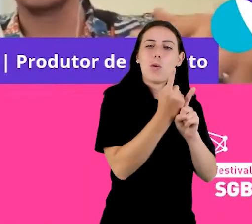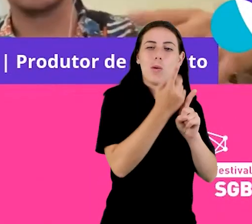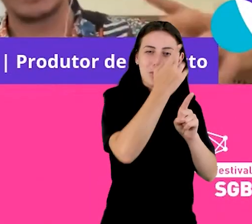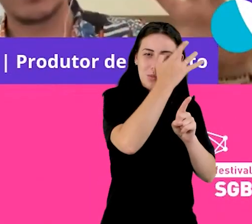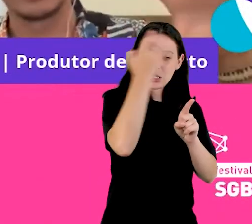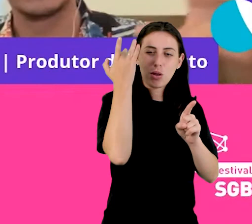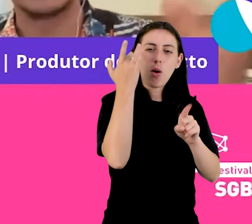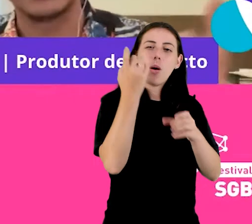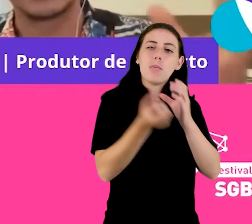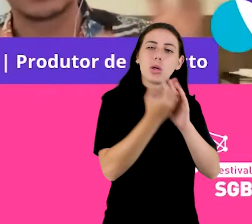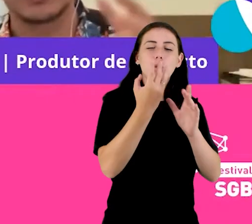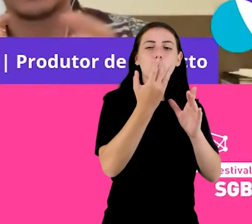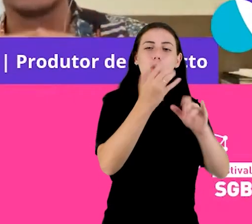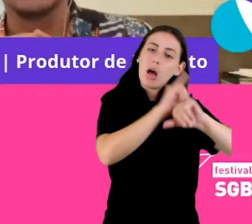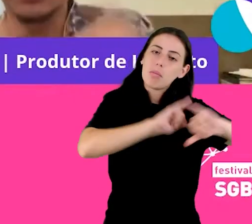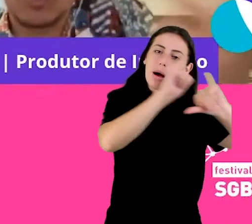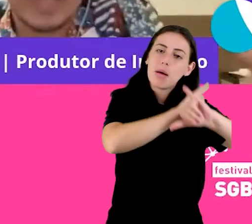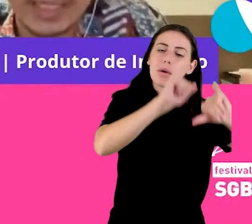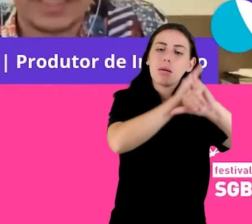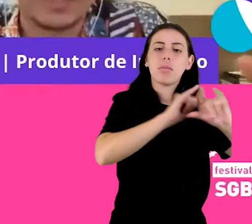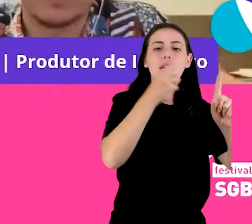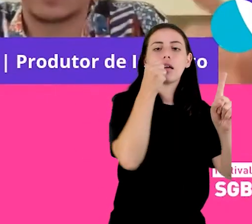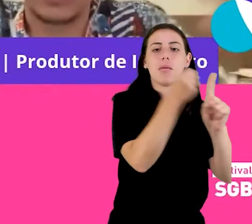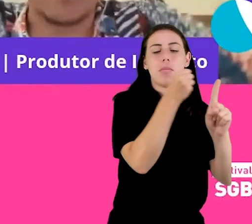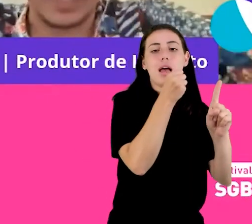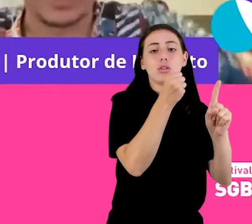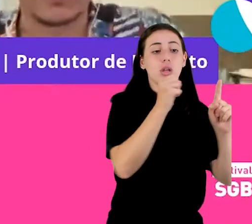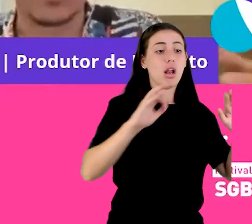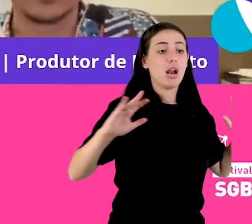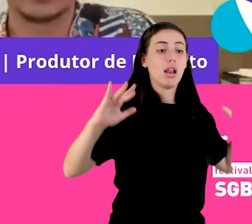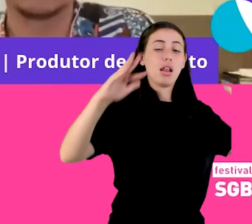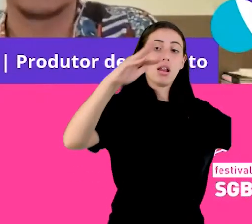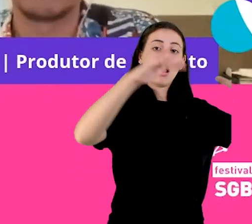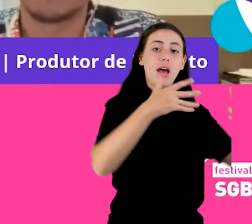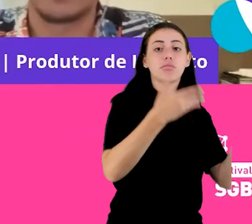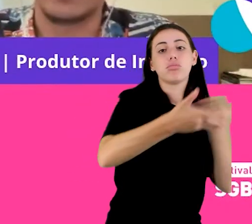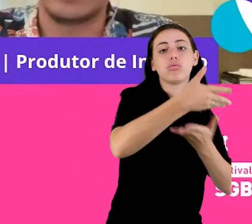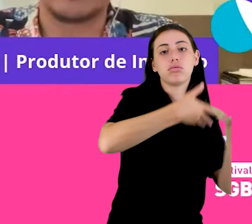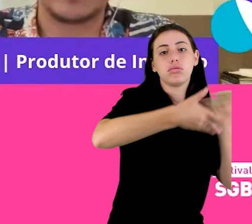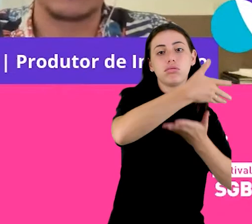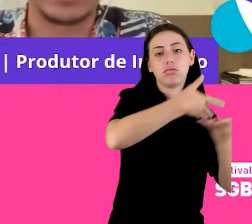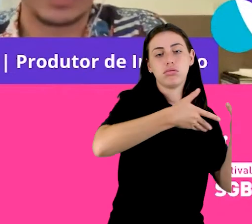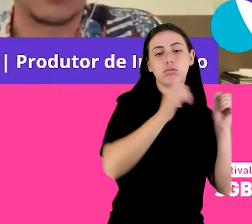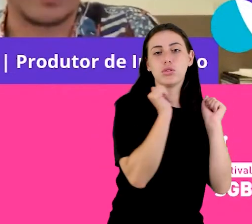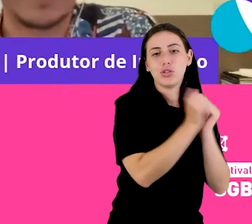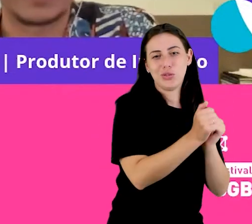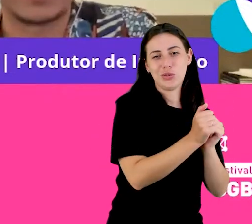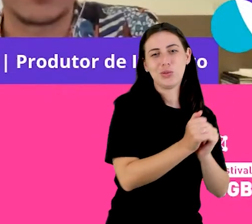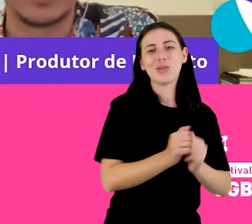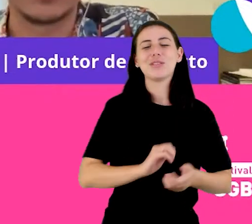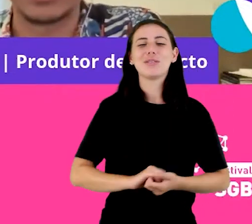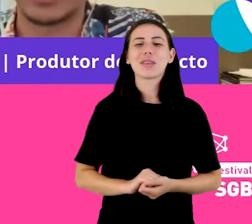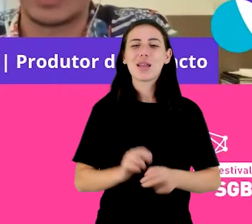Good Pitch, mas é importante que a gente tenha essas pessoas locais. E isso acontece regionalmente no mundo inteiro, né? E a própria Taturana, que atua também há